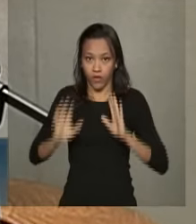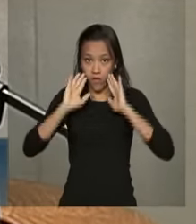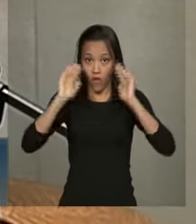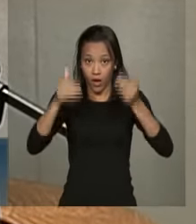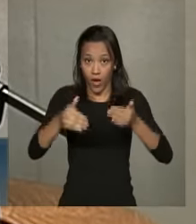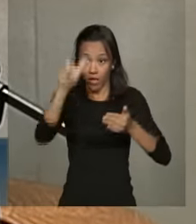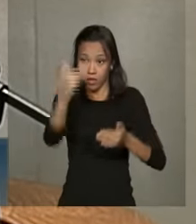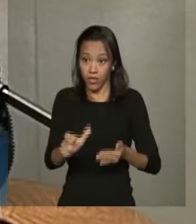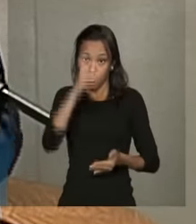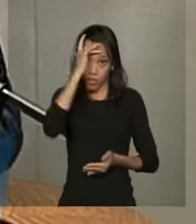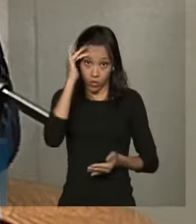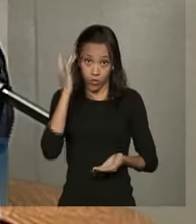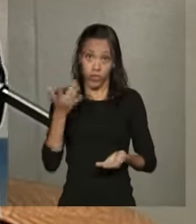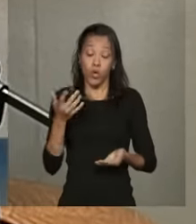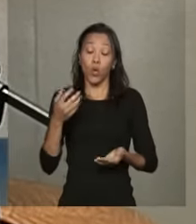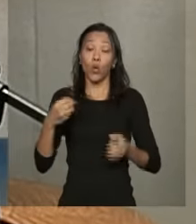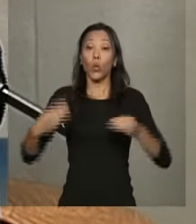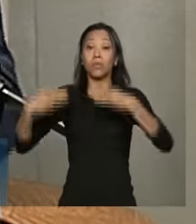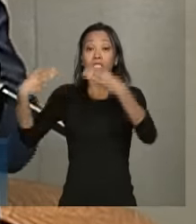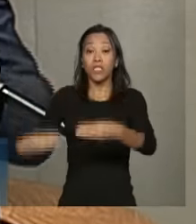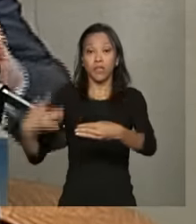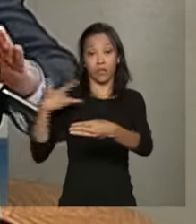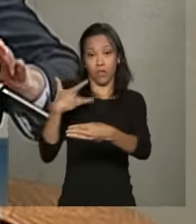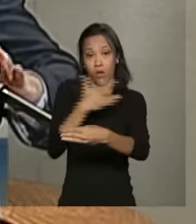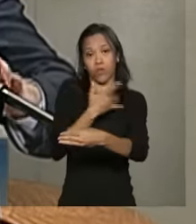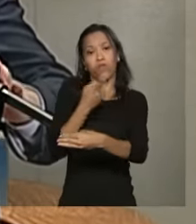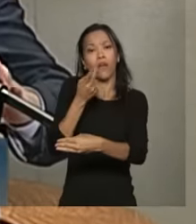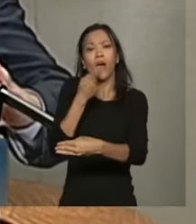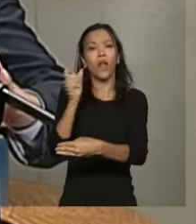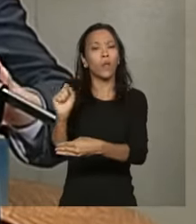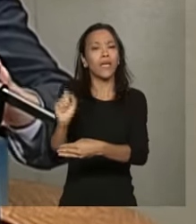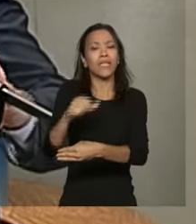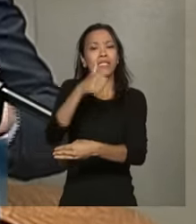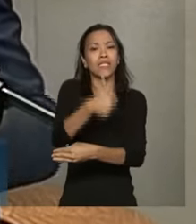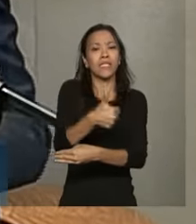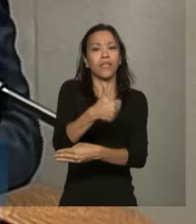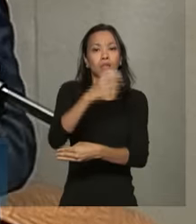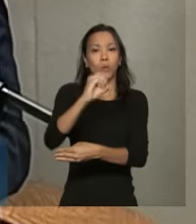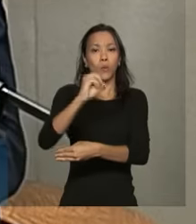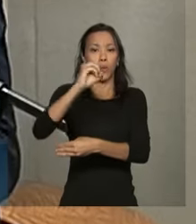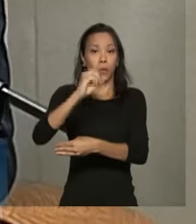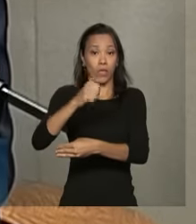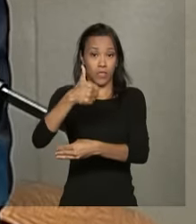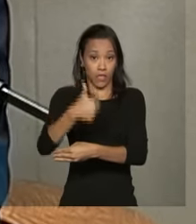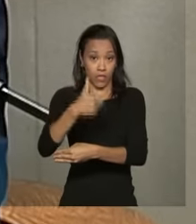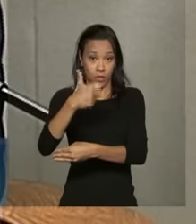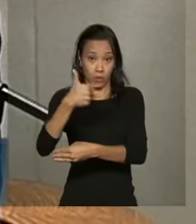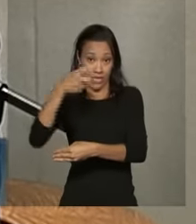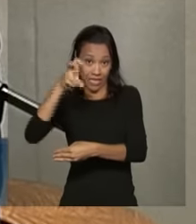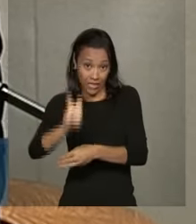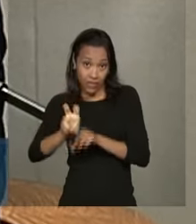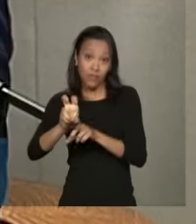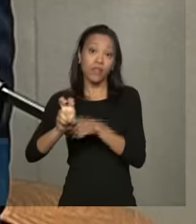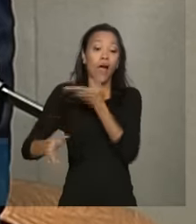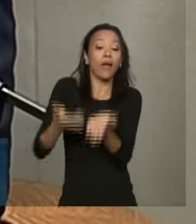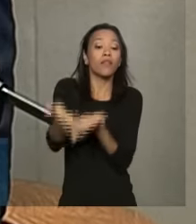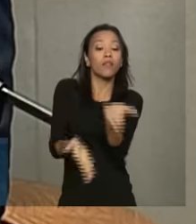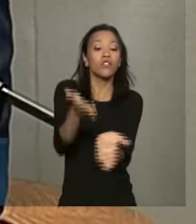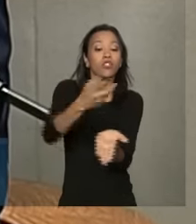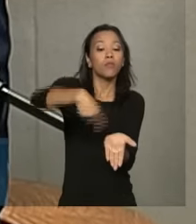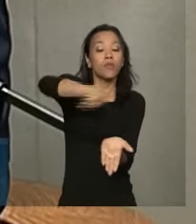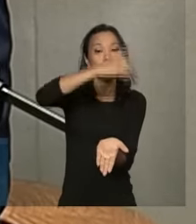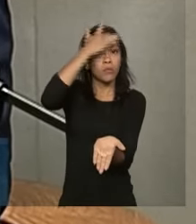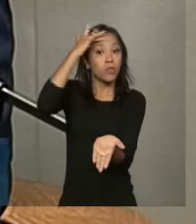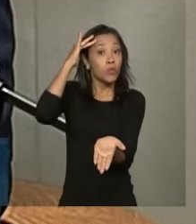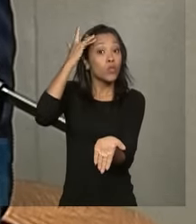Ministério da Saúde indicam 115 atendimentos às vítimas em 2013 e como como